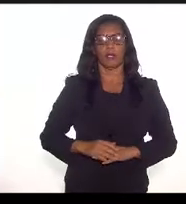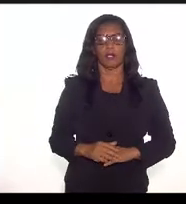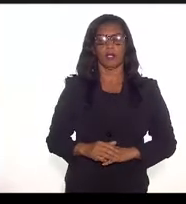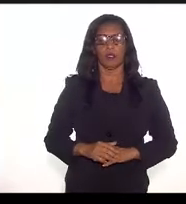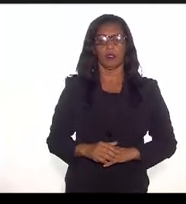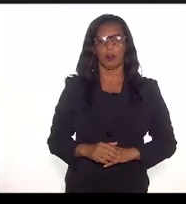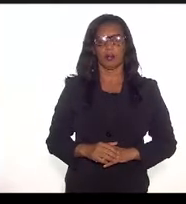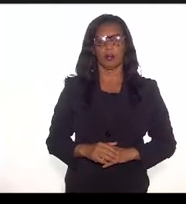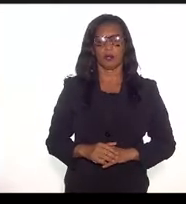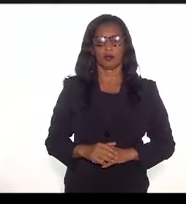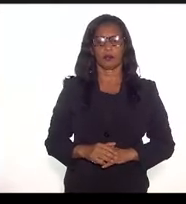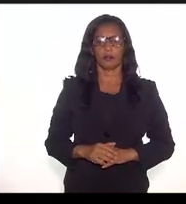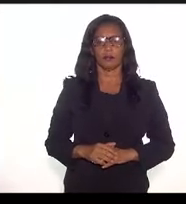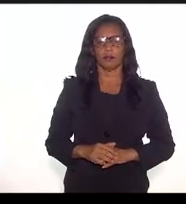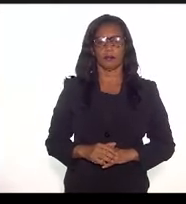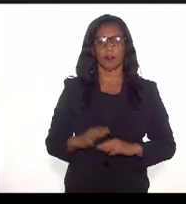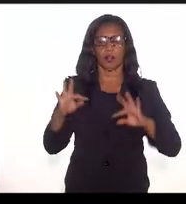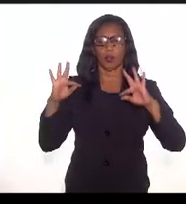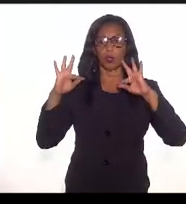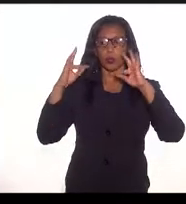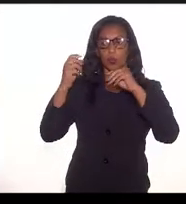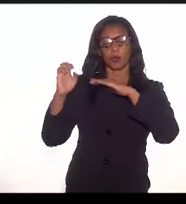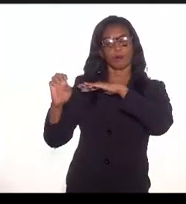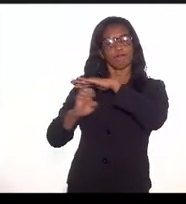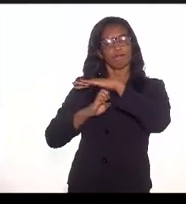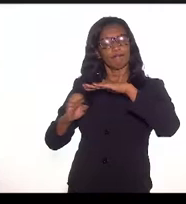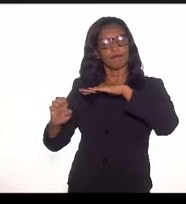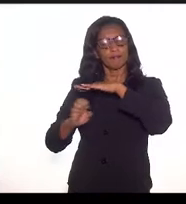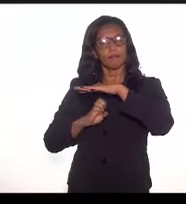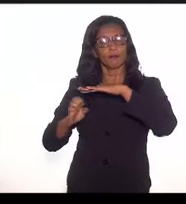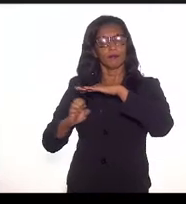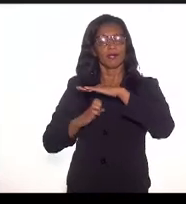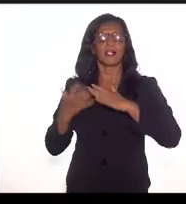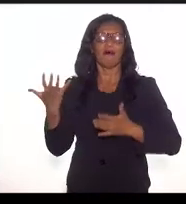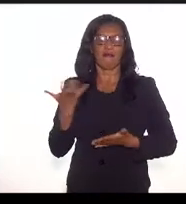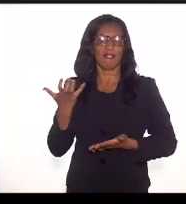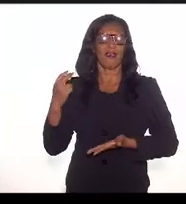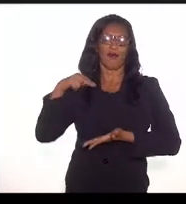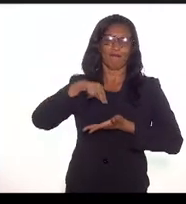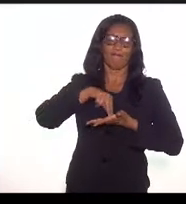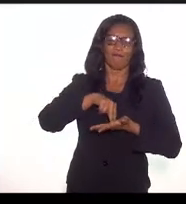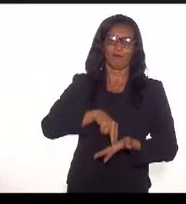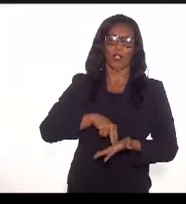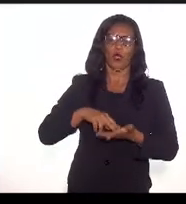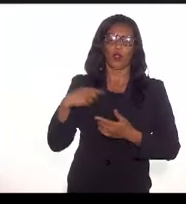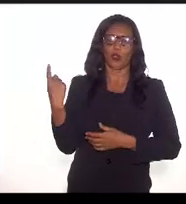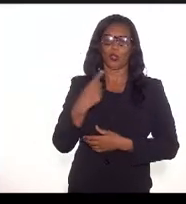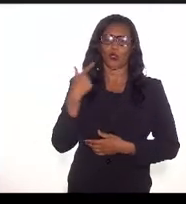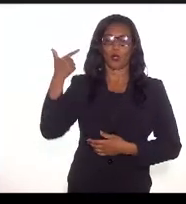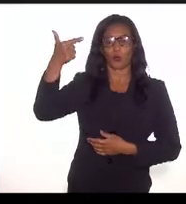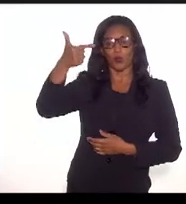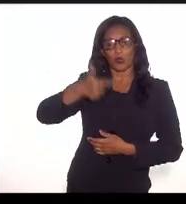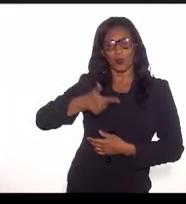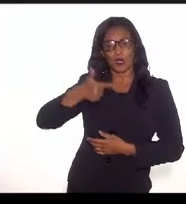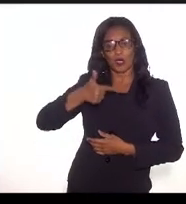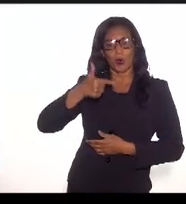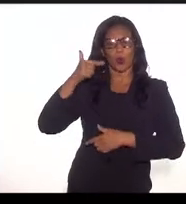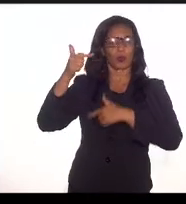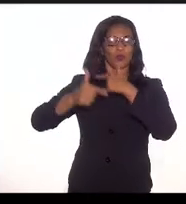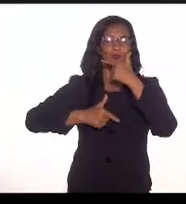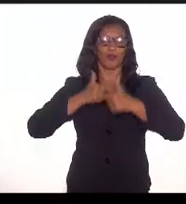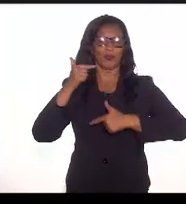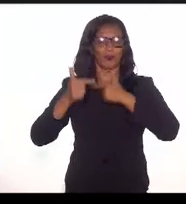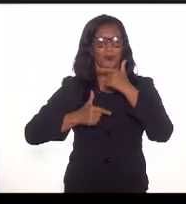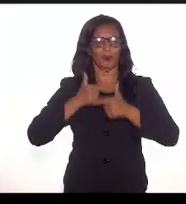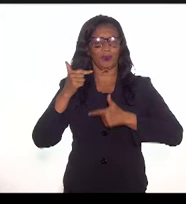ponto que toda empresa gostaria de se estabelecer. Nós somos o segundo mercado consumidor, nós